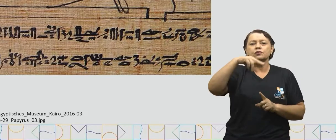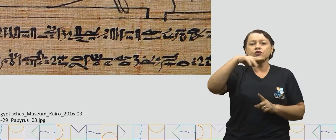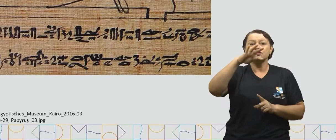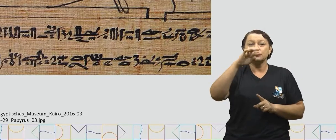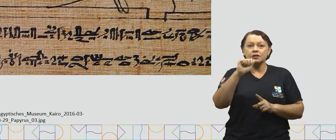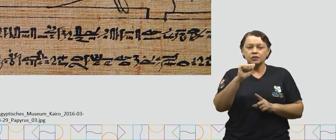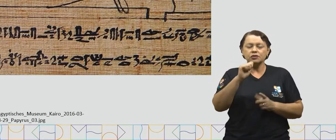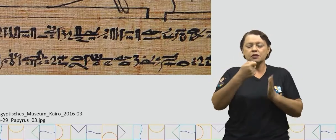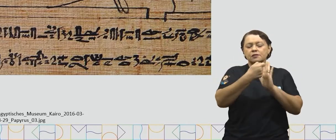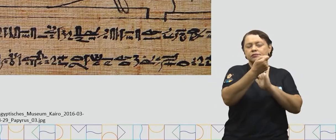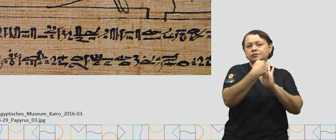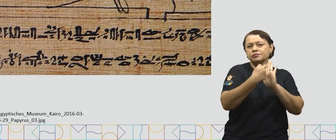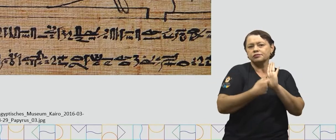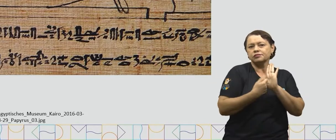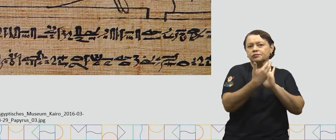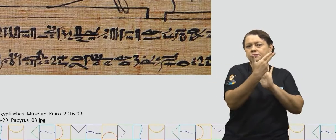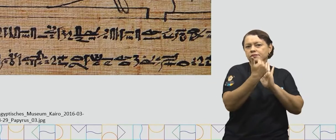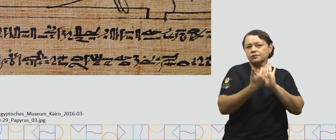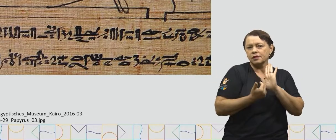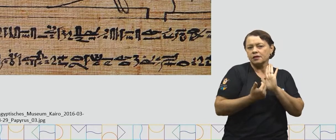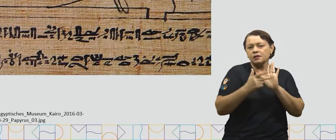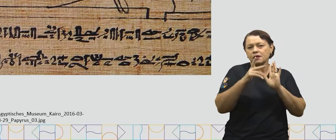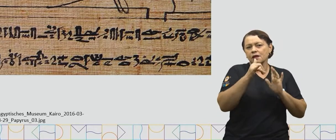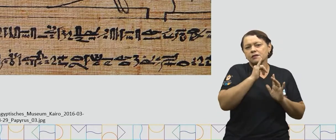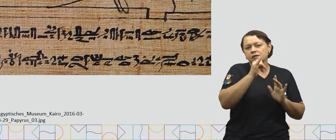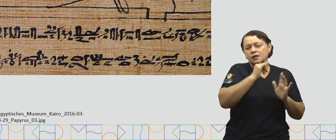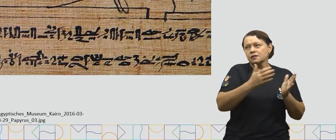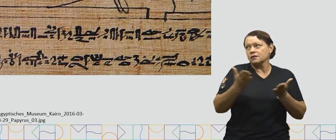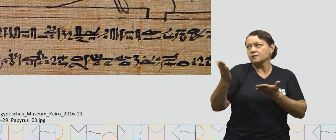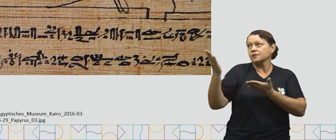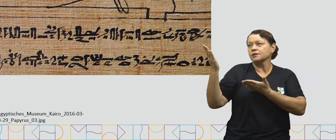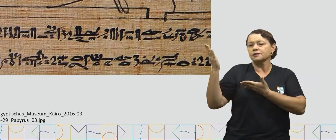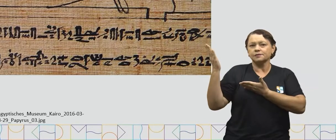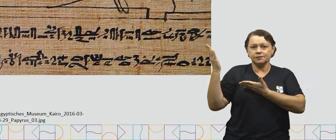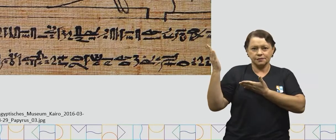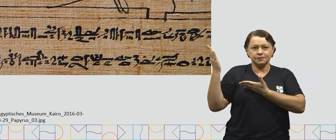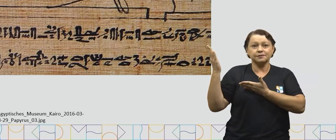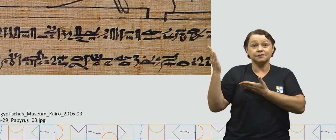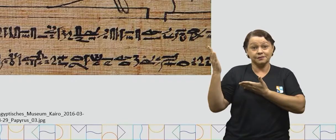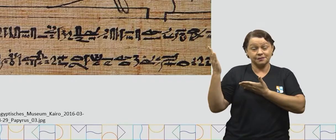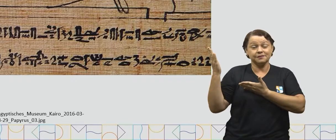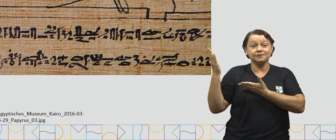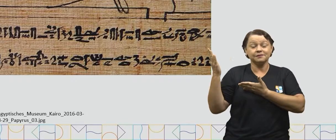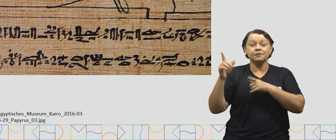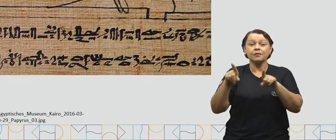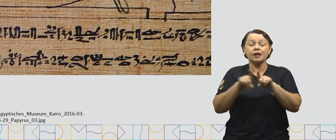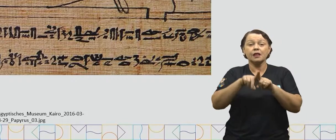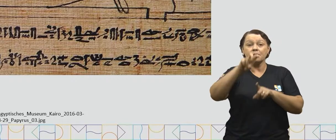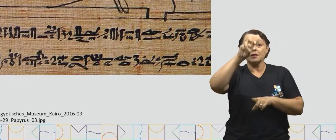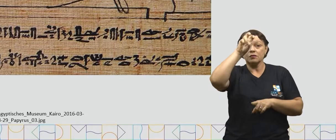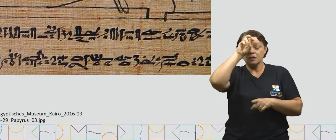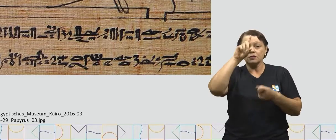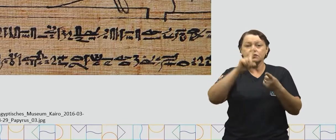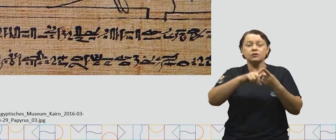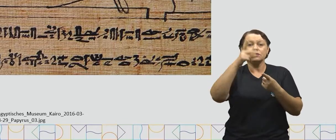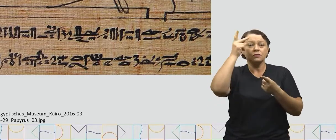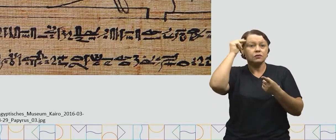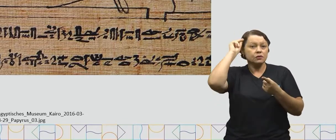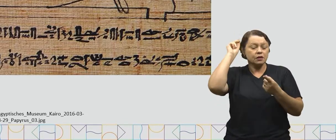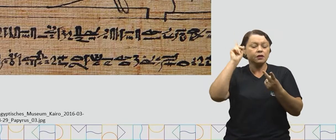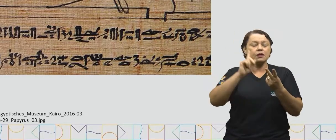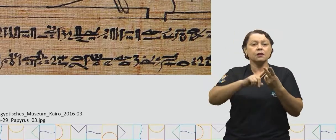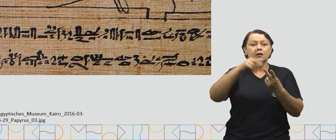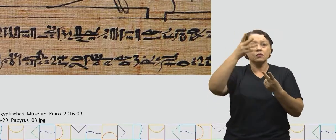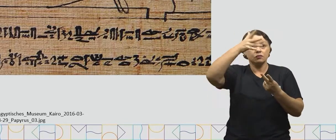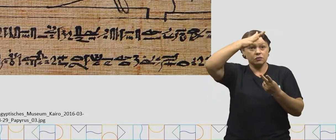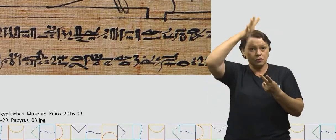para uso, como vemos neste pequeno fragmento de papiro. Além dos egípcios, gregos e romanos